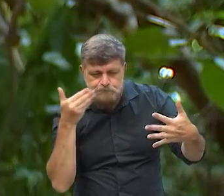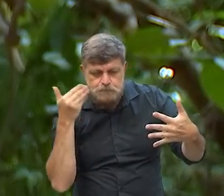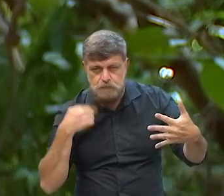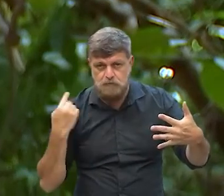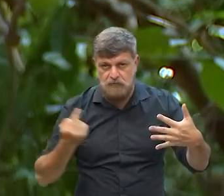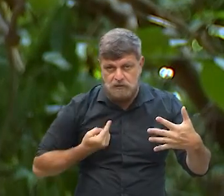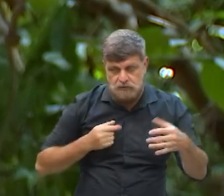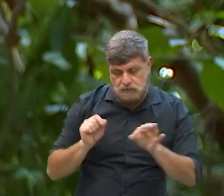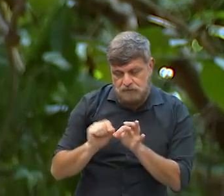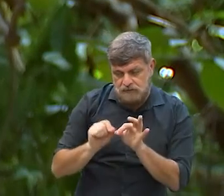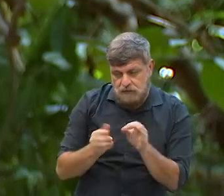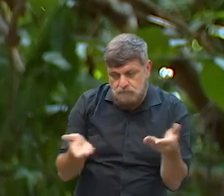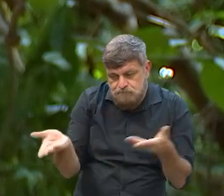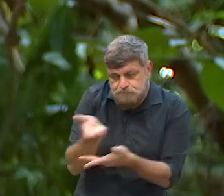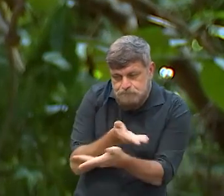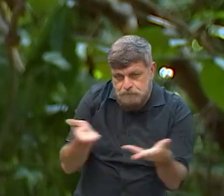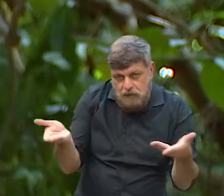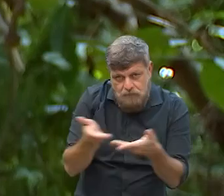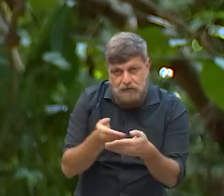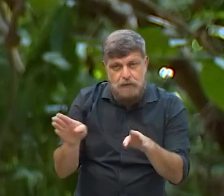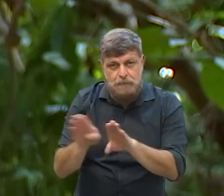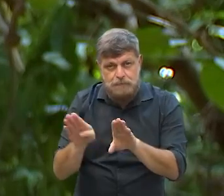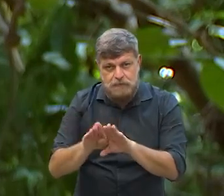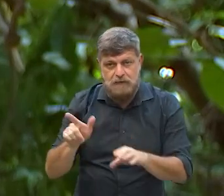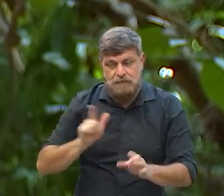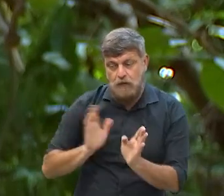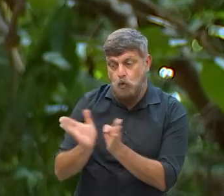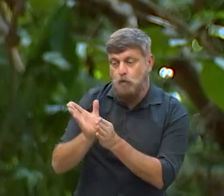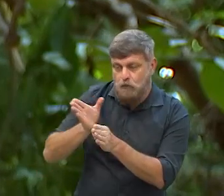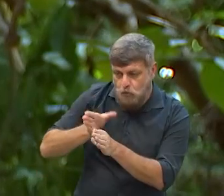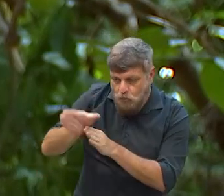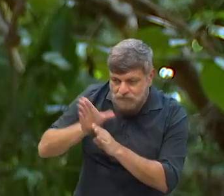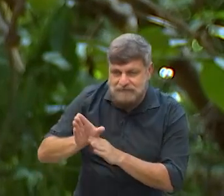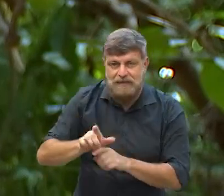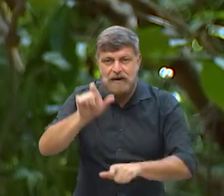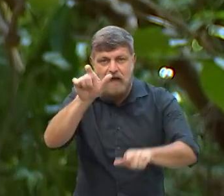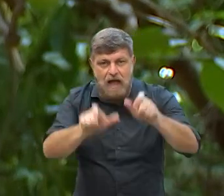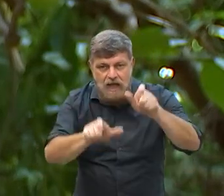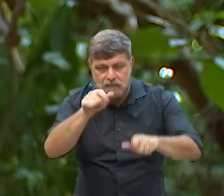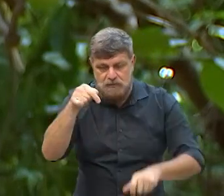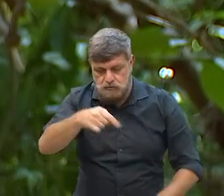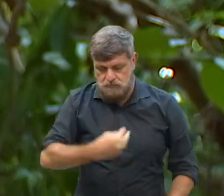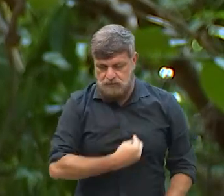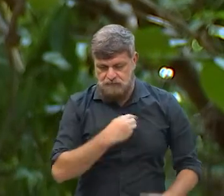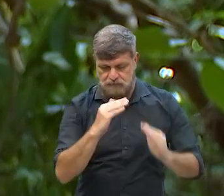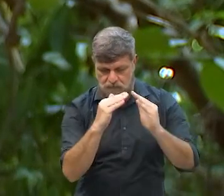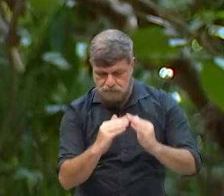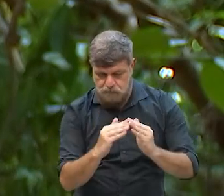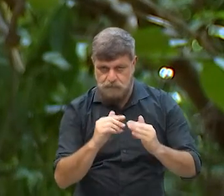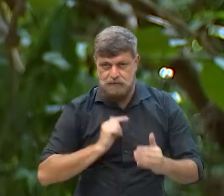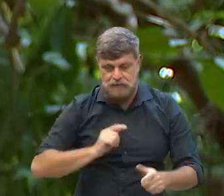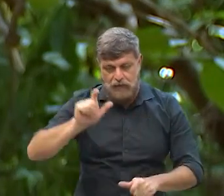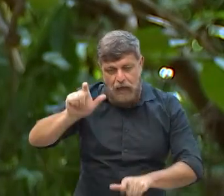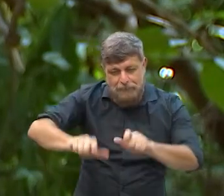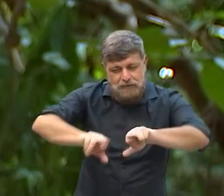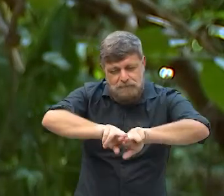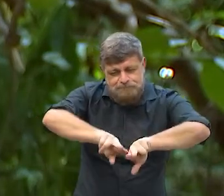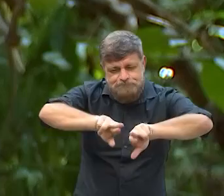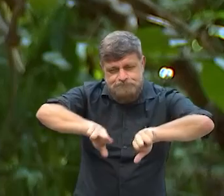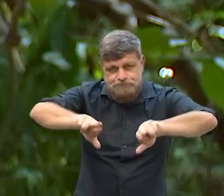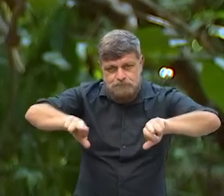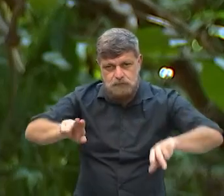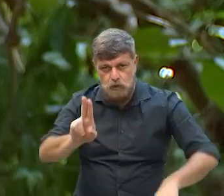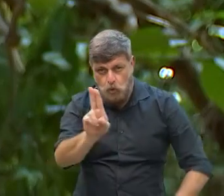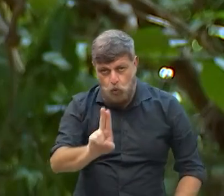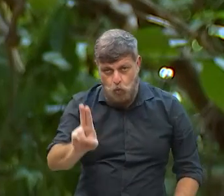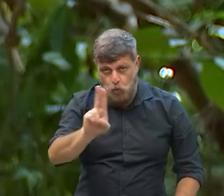de um processo participativo, e aí então a gente envolve conselho, envolve os moradores da área, os diversos atores que usufruem